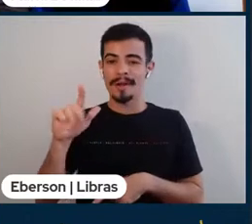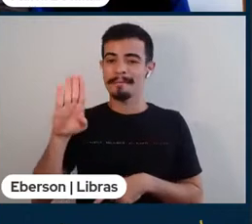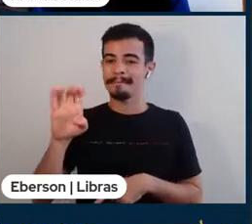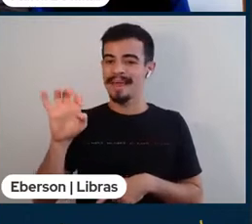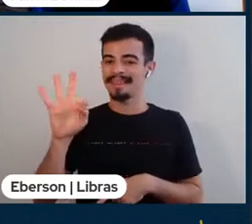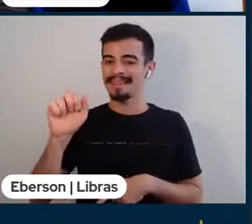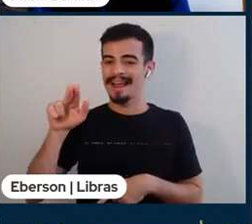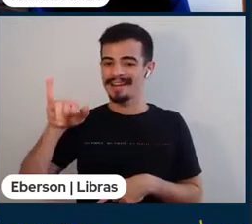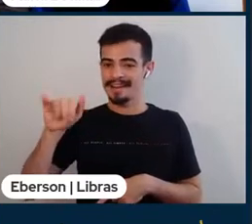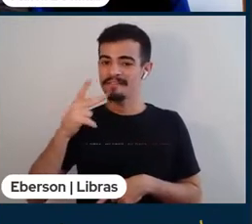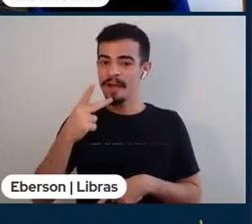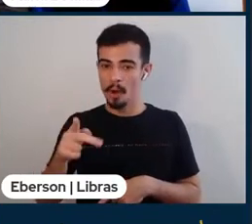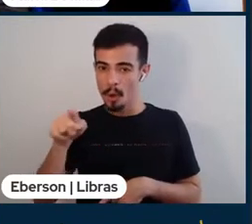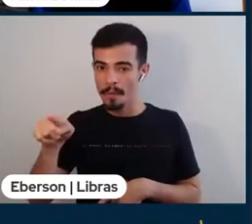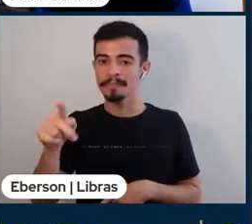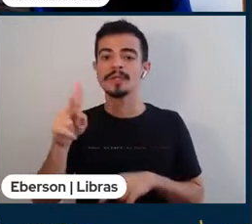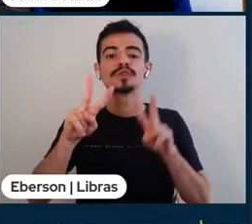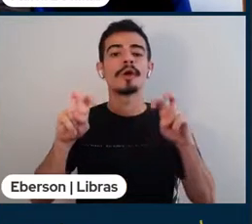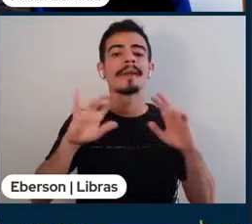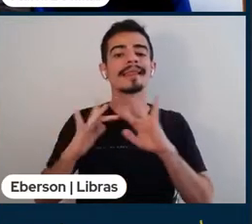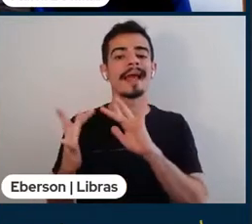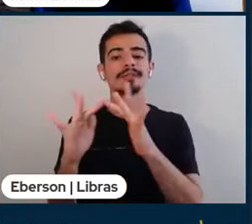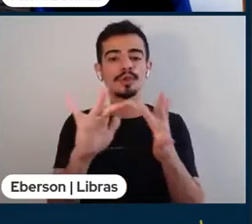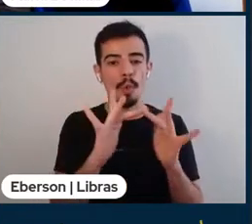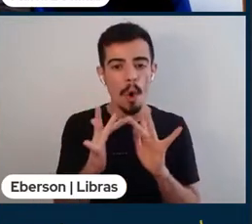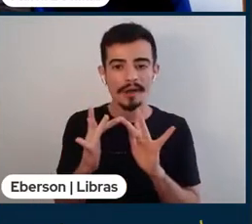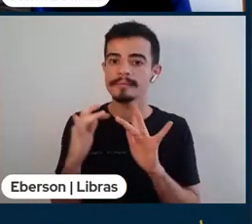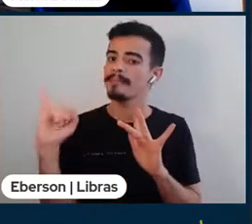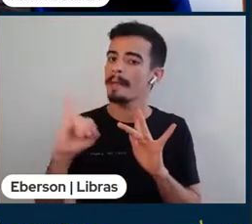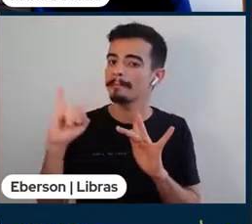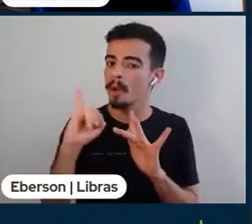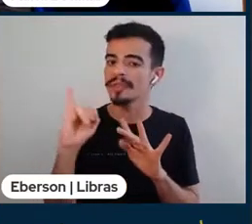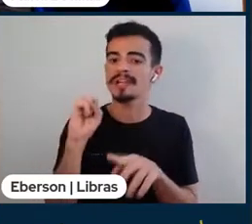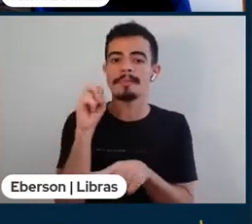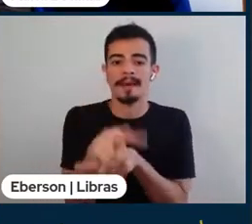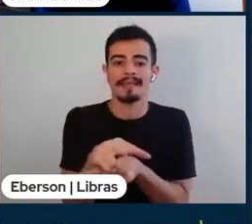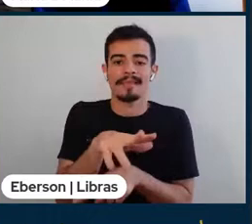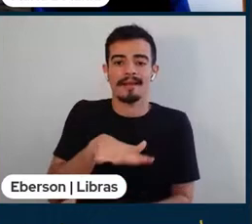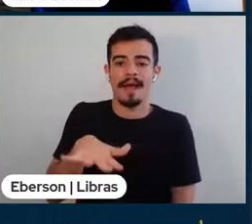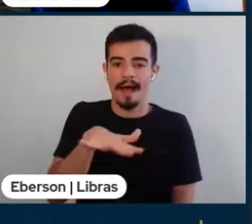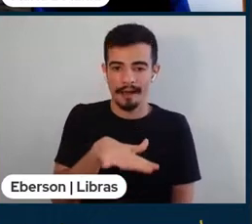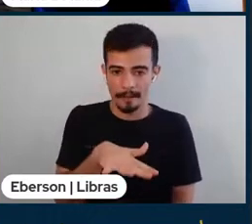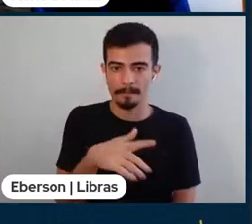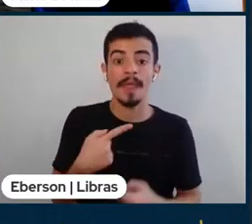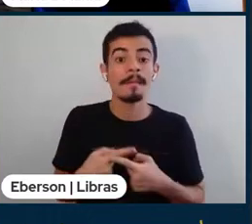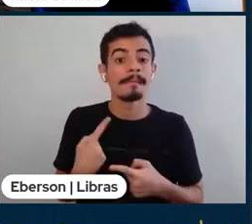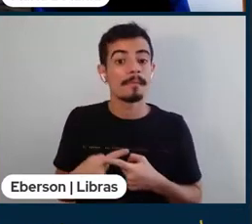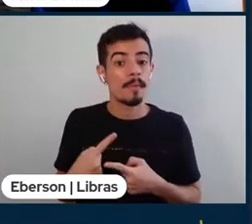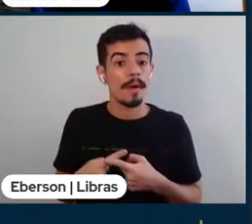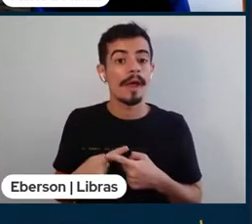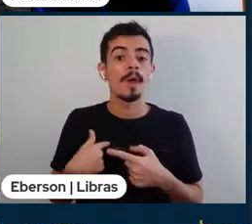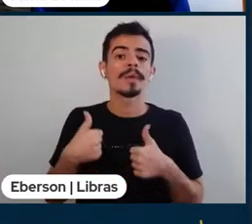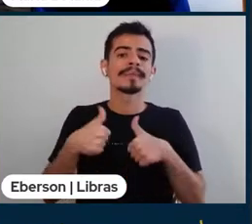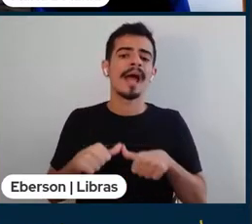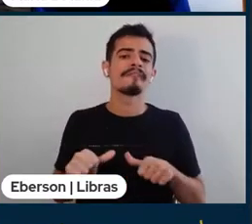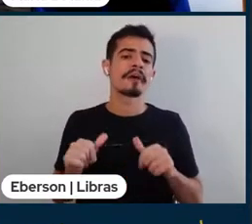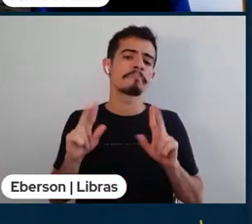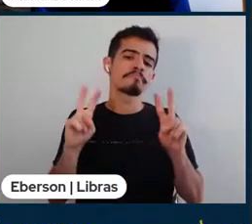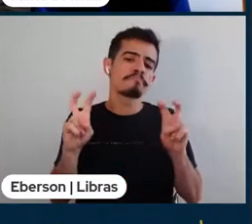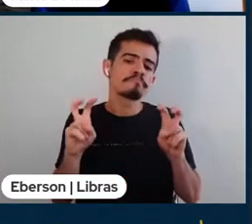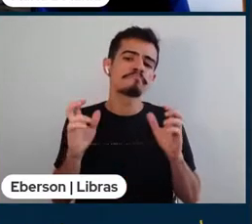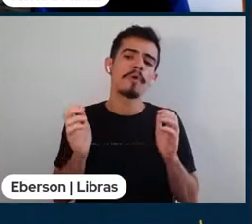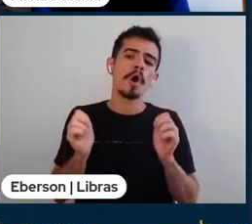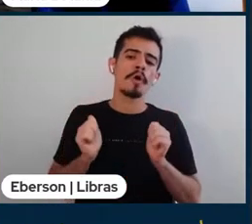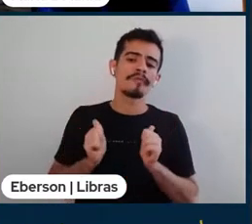network para mim foi importante para entrar nessa área. Então, eu estava confortável, digamos assim, como analista